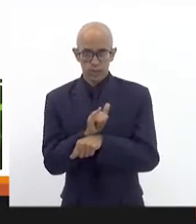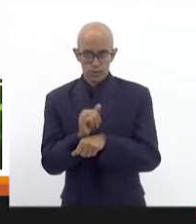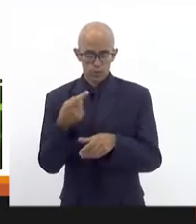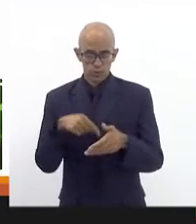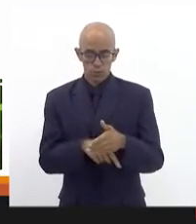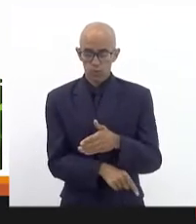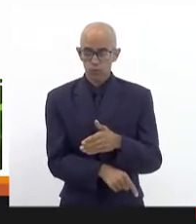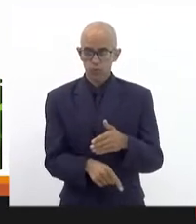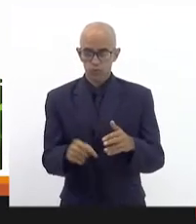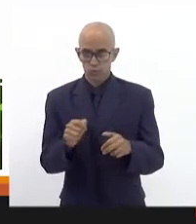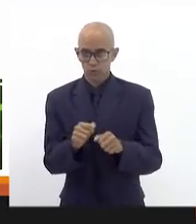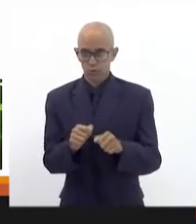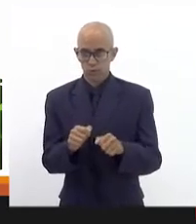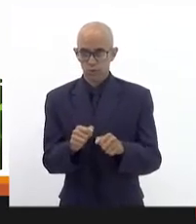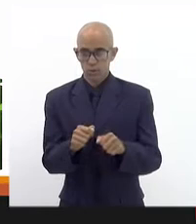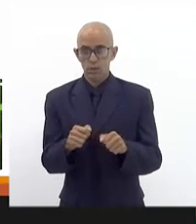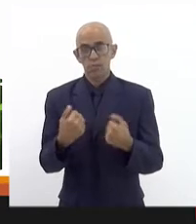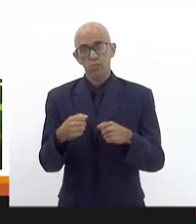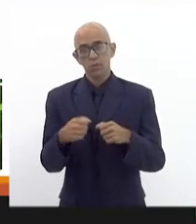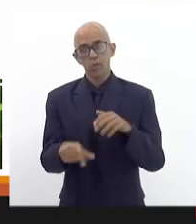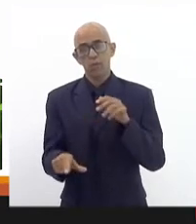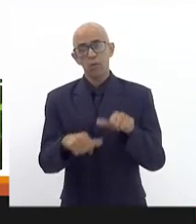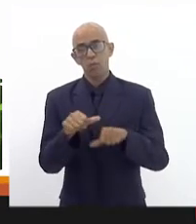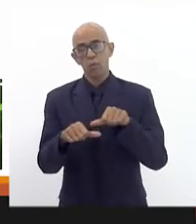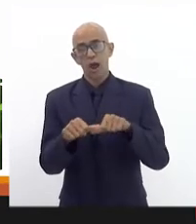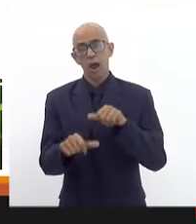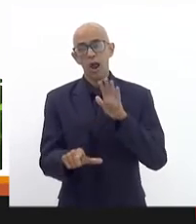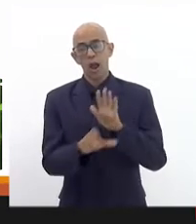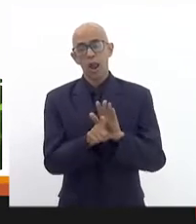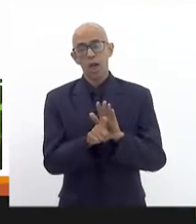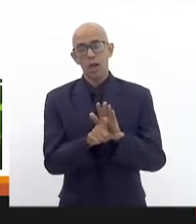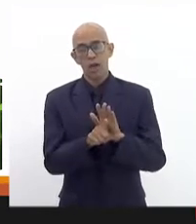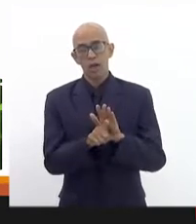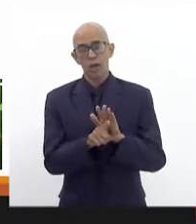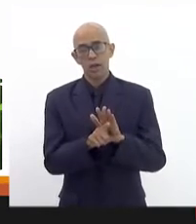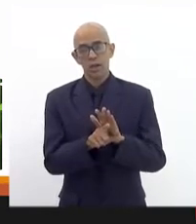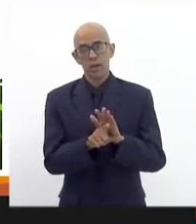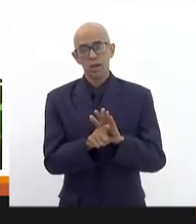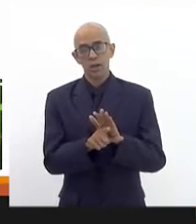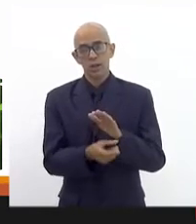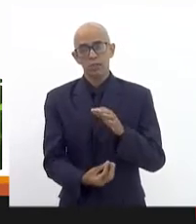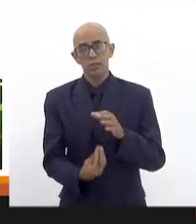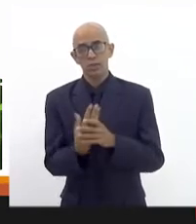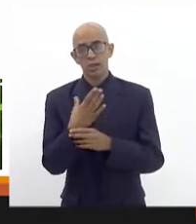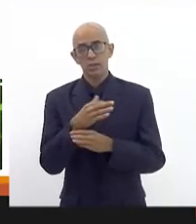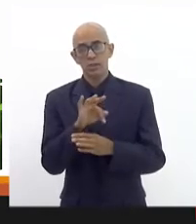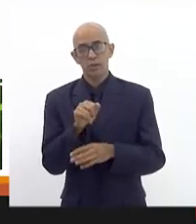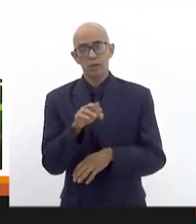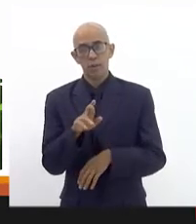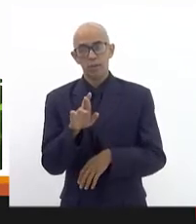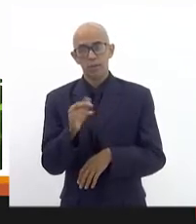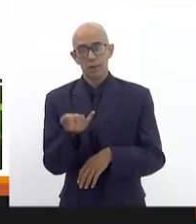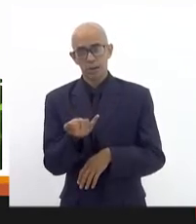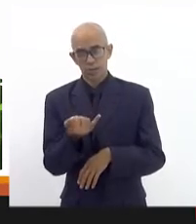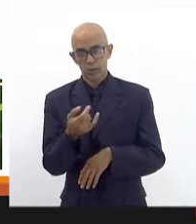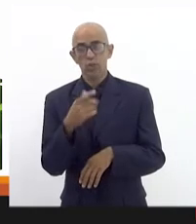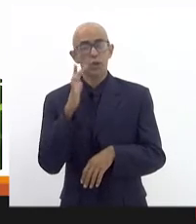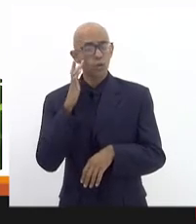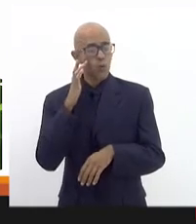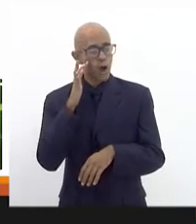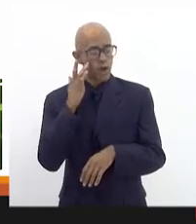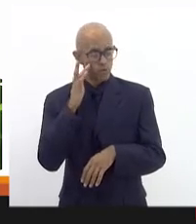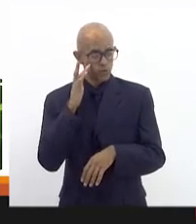profunda no fundo, teria que mudar a lei a lei de instituição da FAPERJ. Então, acredito que, no segundo momento,